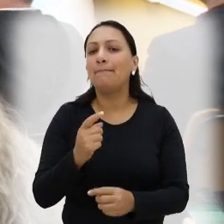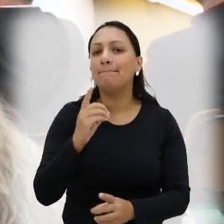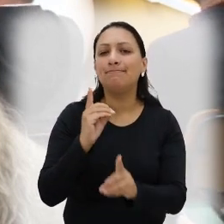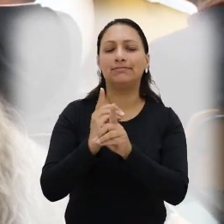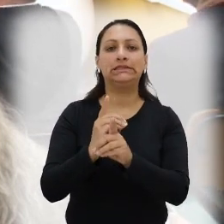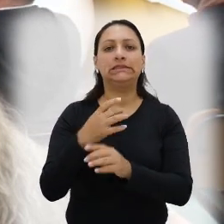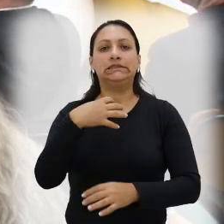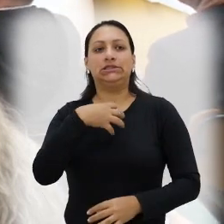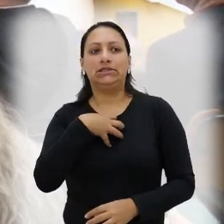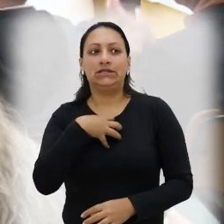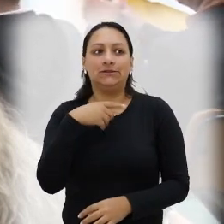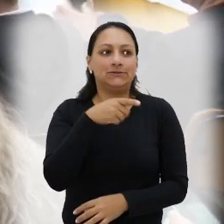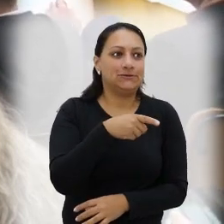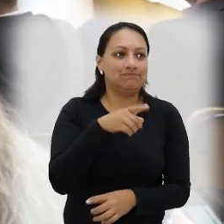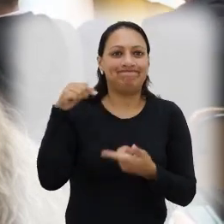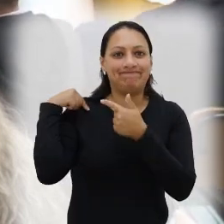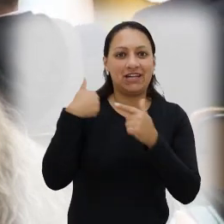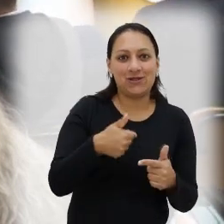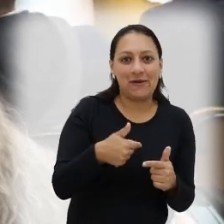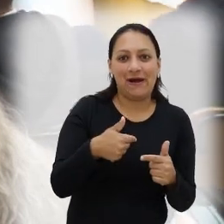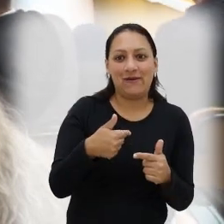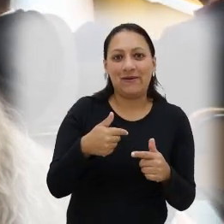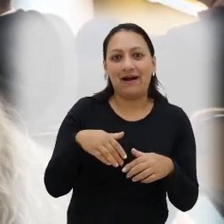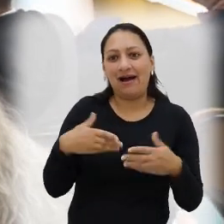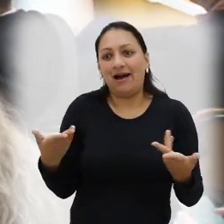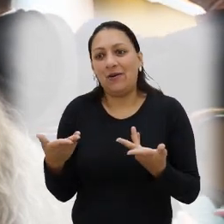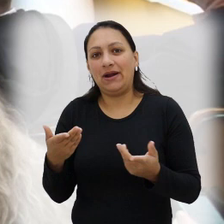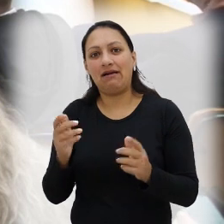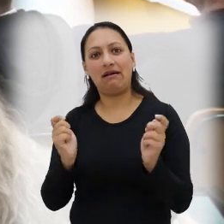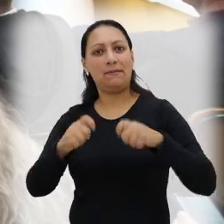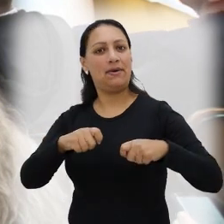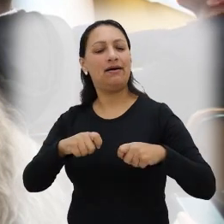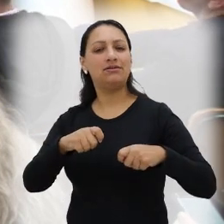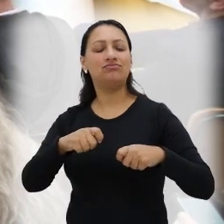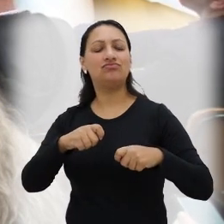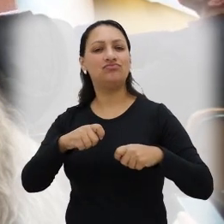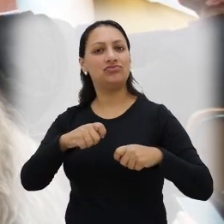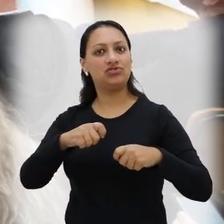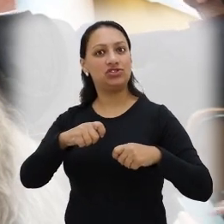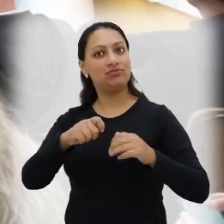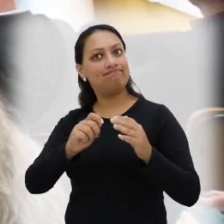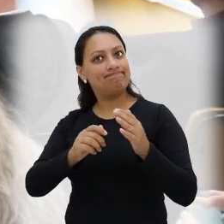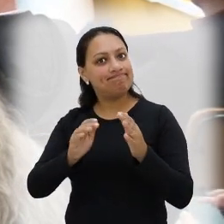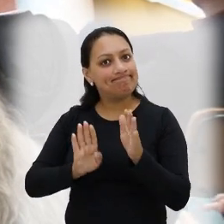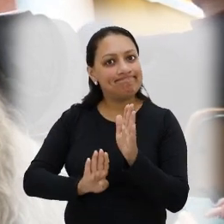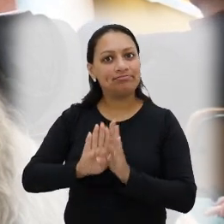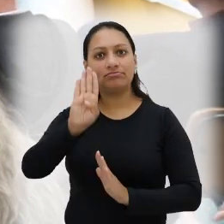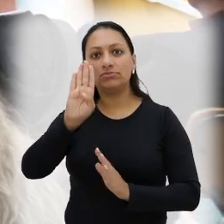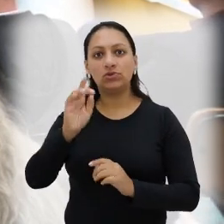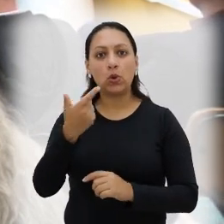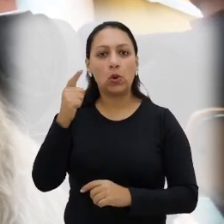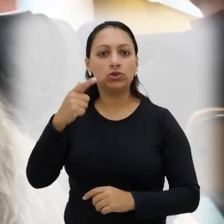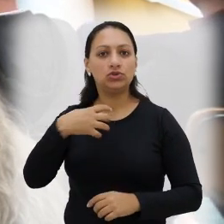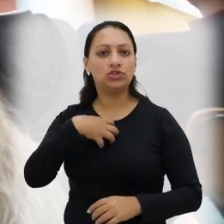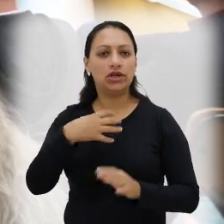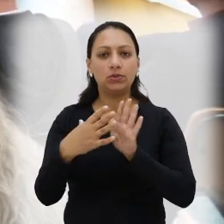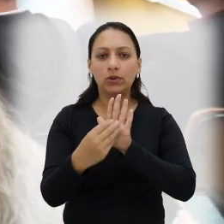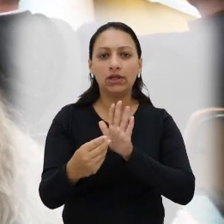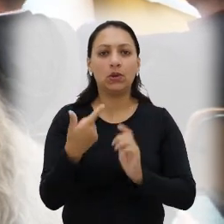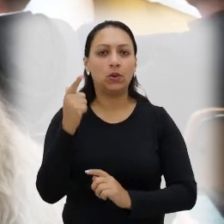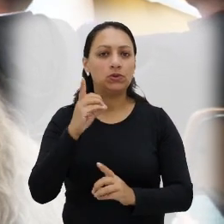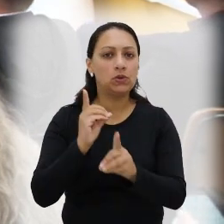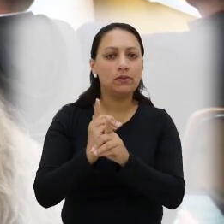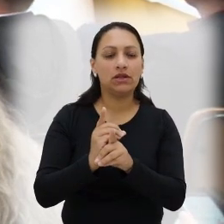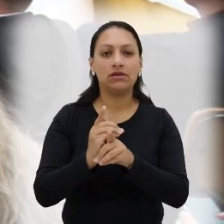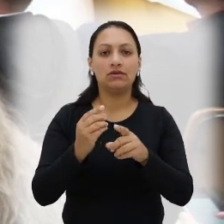mais tradicional e cartesiano, e aí tu pode dar toda uma pivotada no teu modelo de monetização e descobrir outras fontes